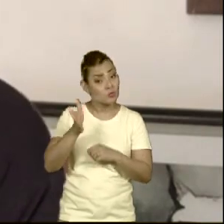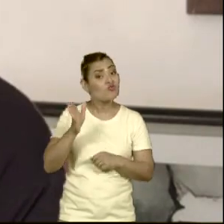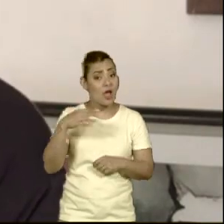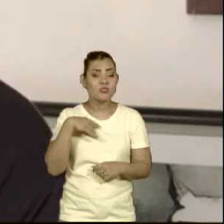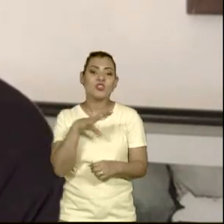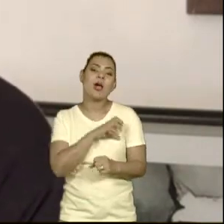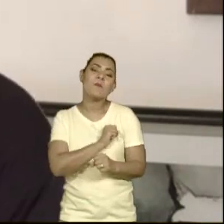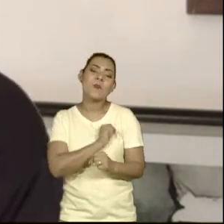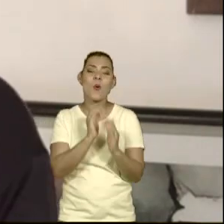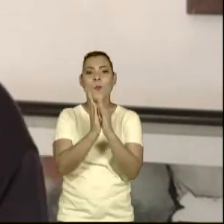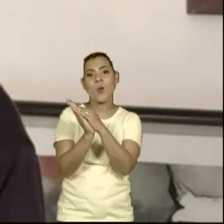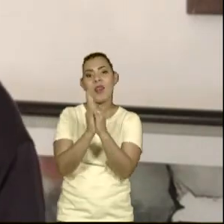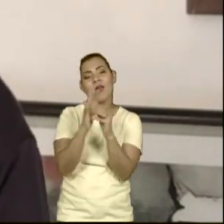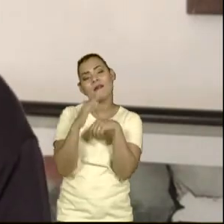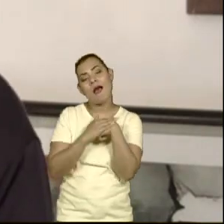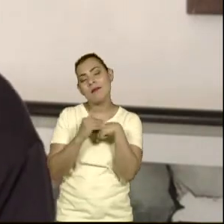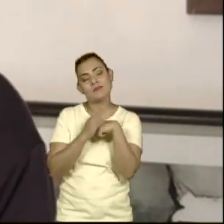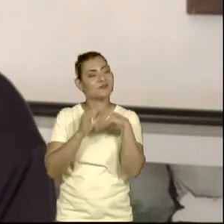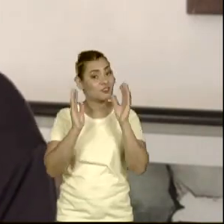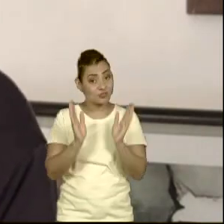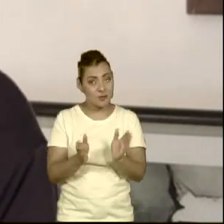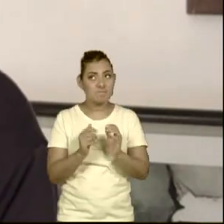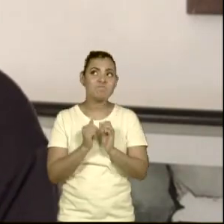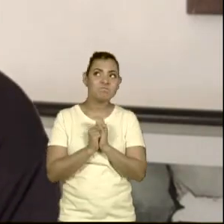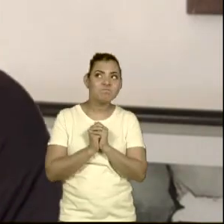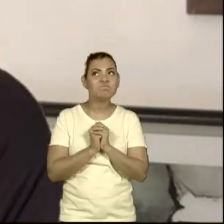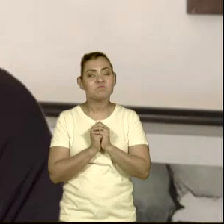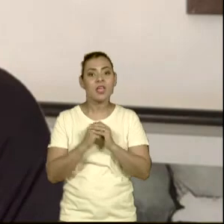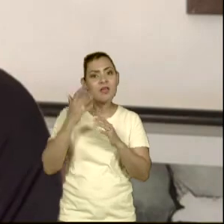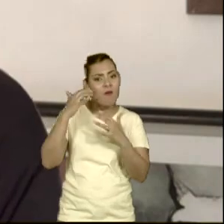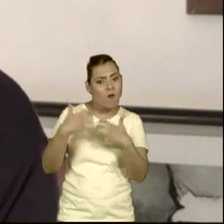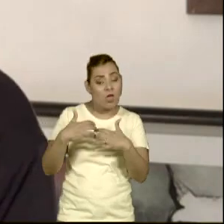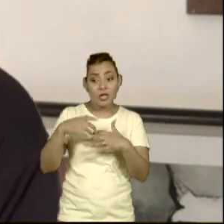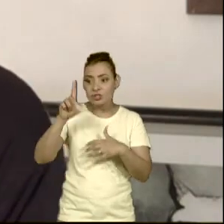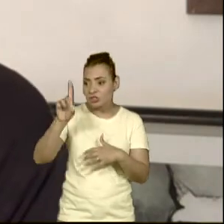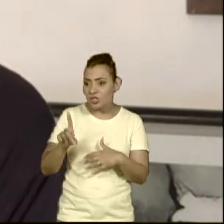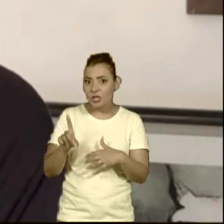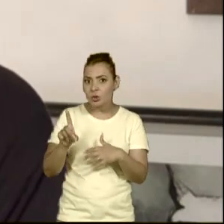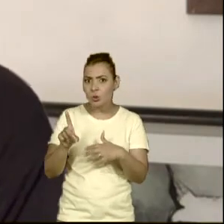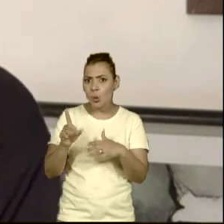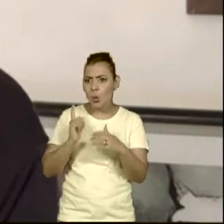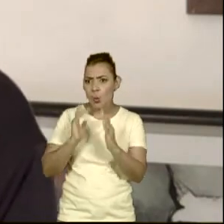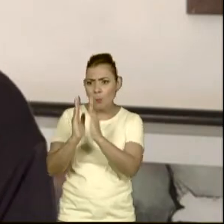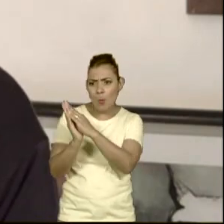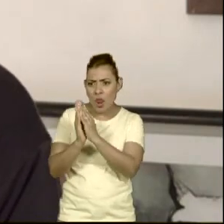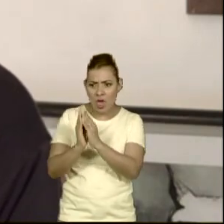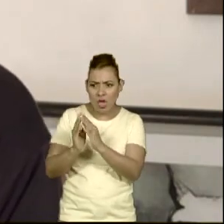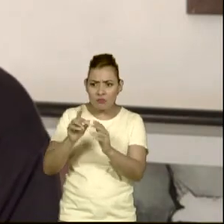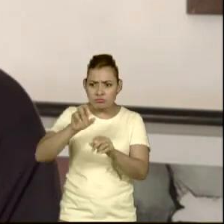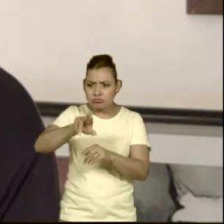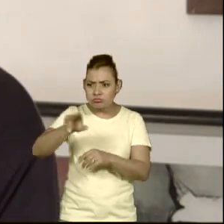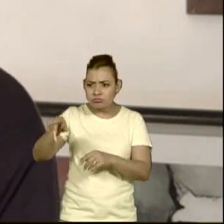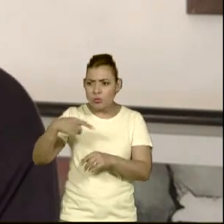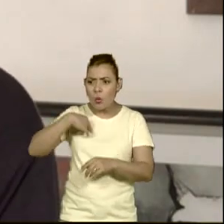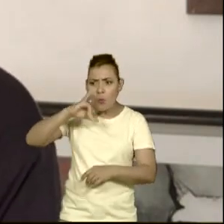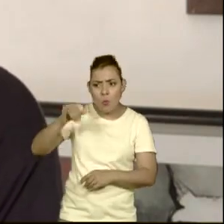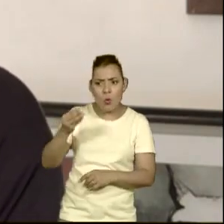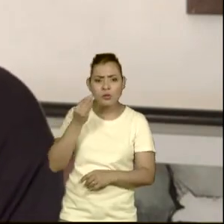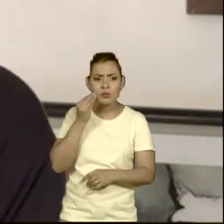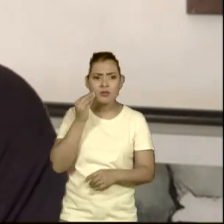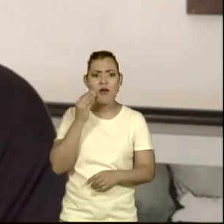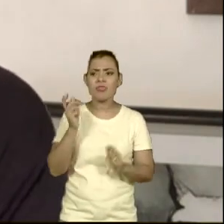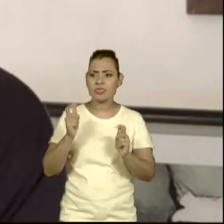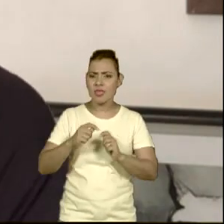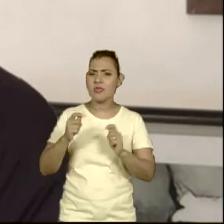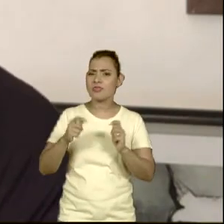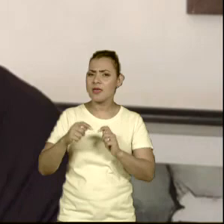esse amor pelos bonecos, eu estar na direção de um programa que tem bonecos me abria a oportunidade